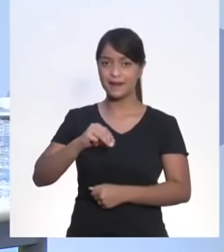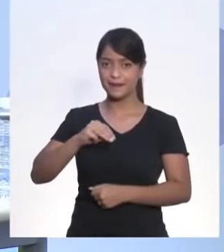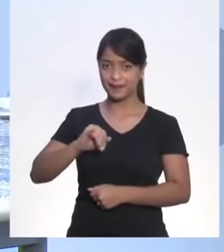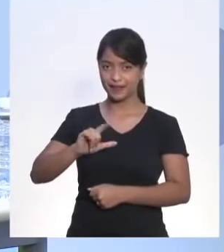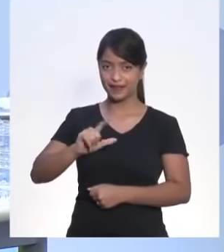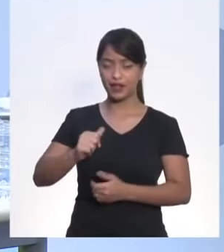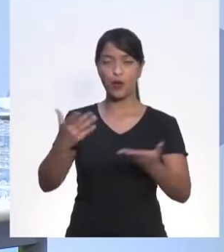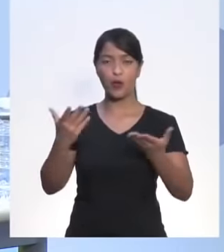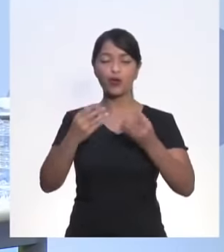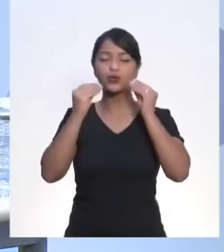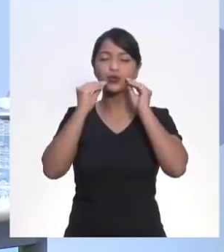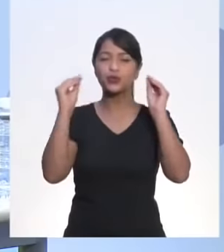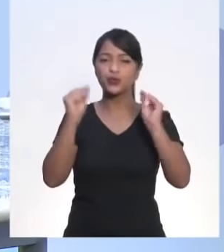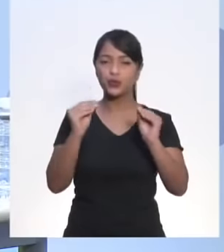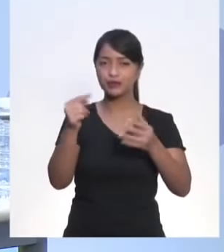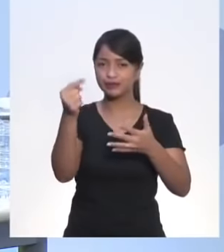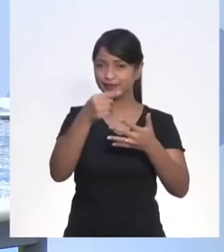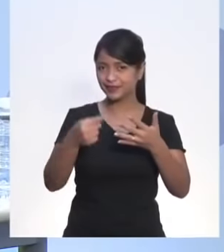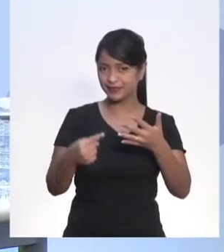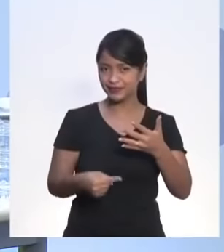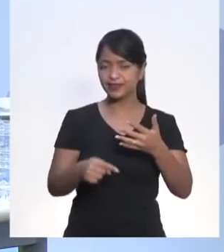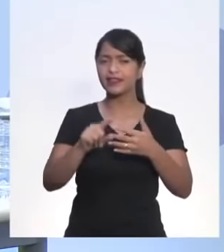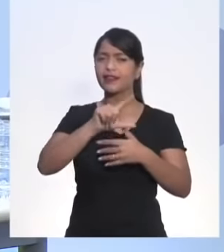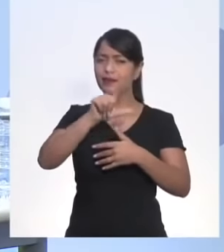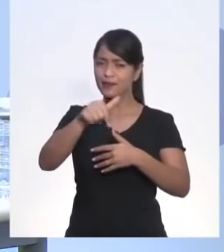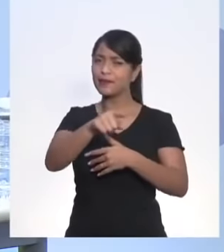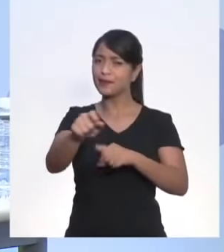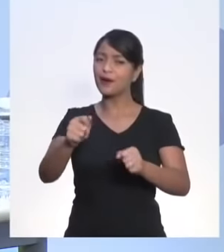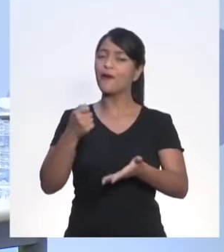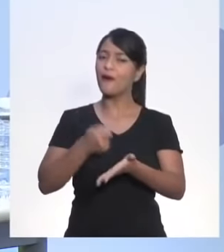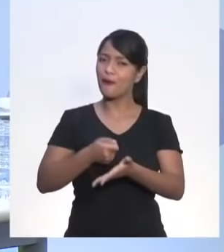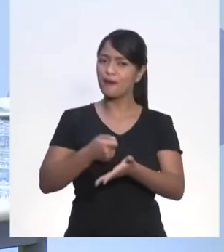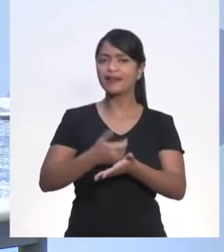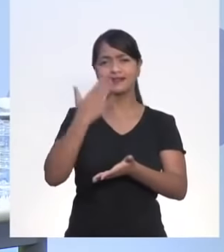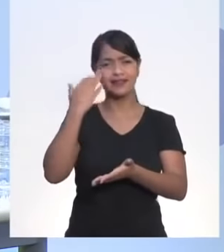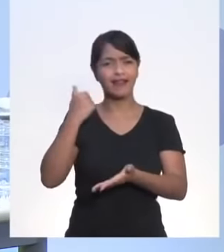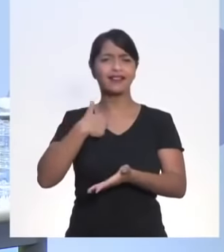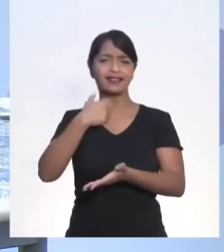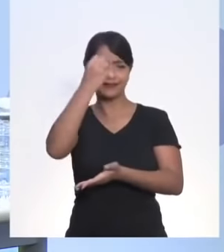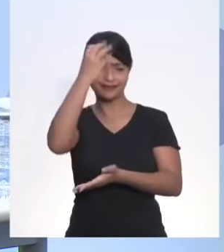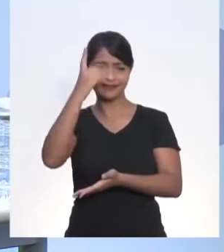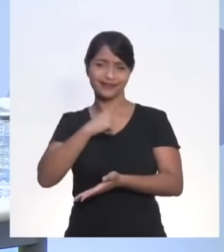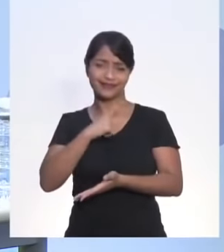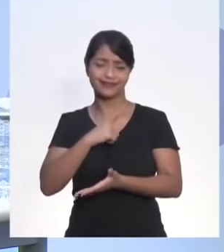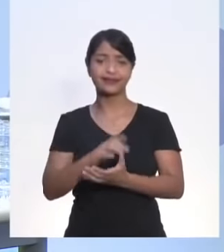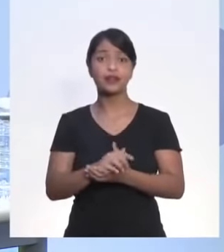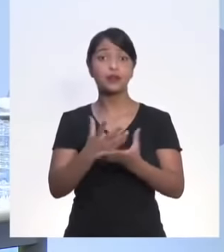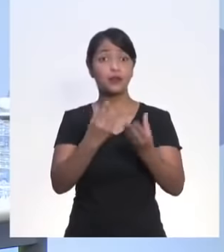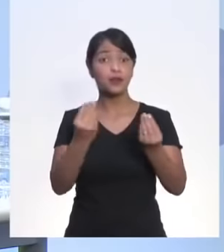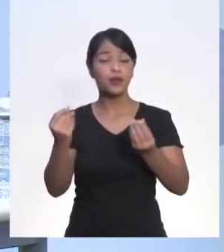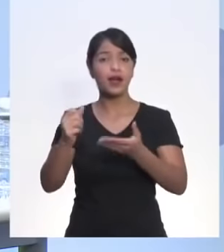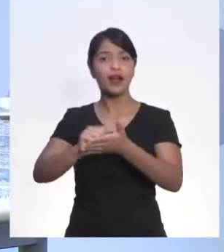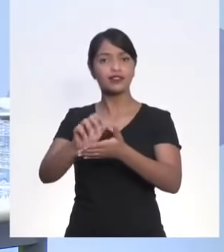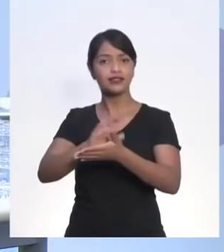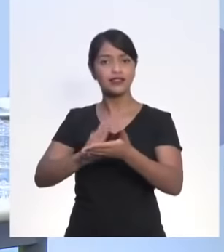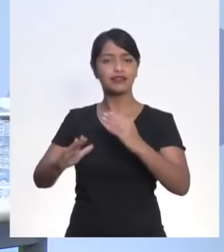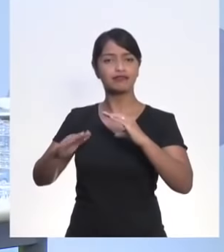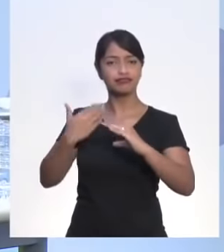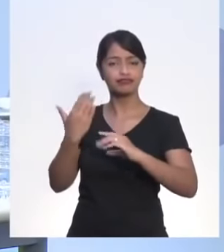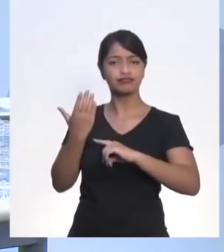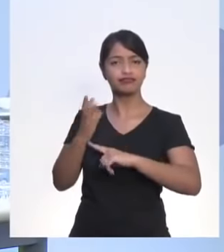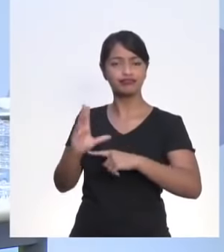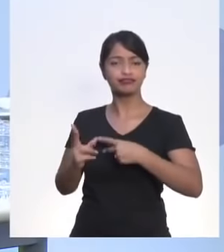são esses. E aí, depois vocês me cobram lá, que vocês sabem que é pro esquece. Todo mundo mandou atividade, ou marcou em alguma coisa. Vocês estão fazendo bem direitinho, assim.